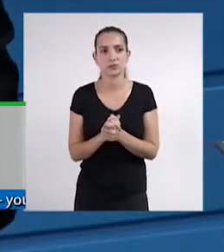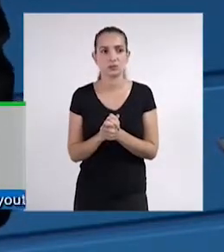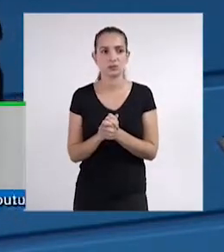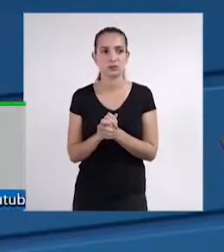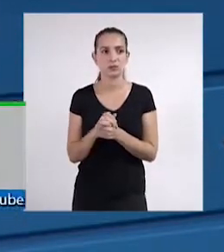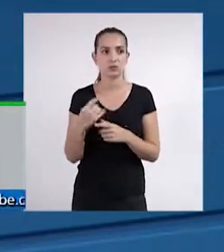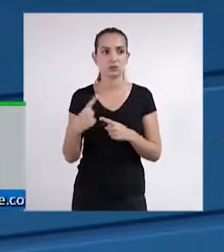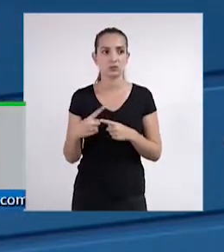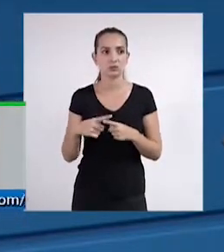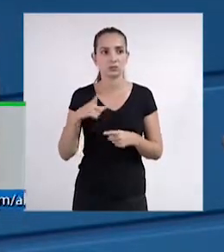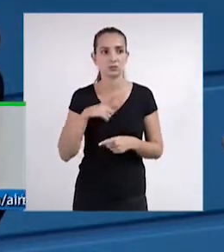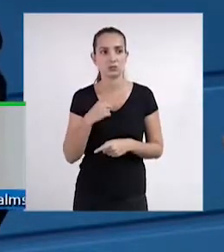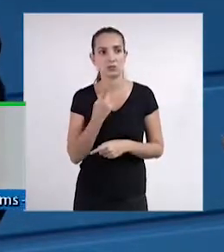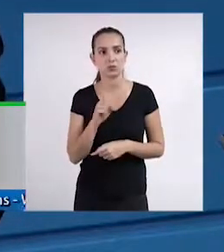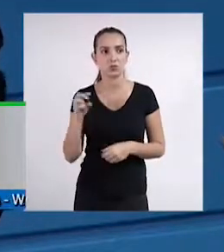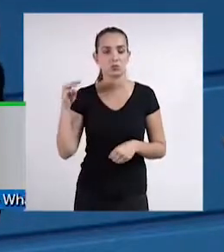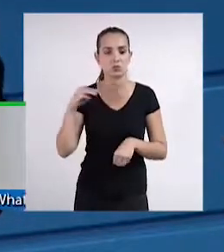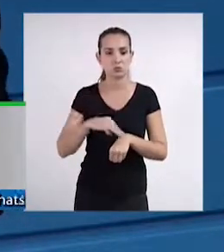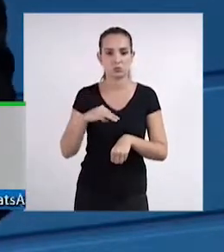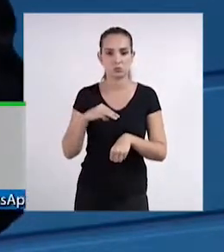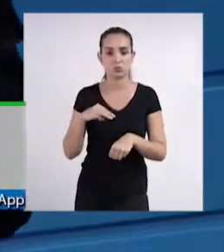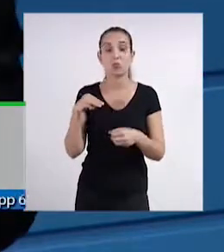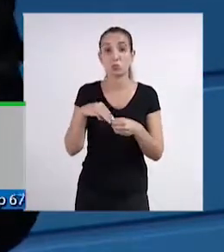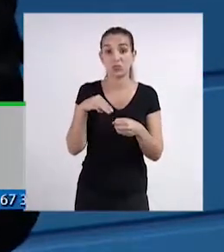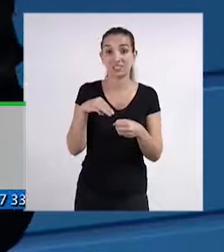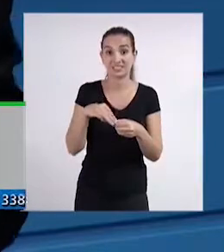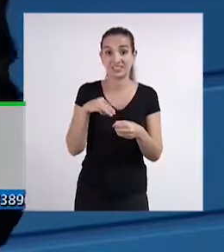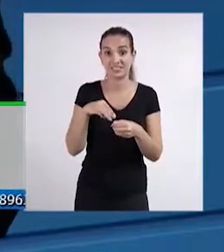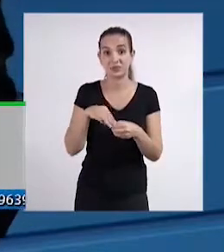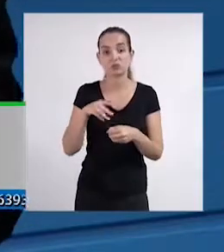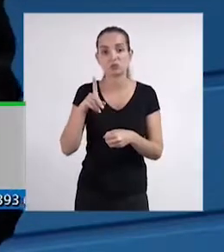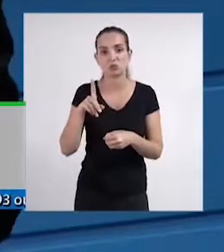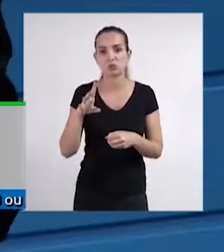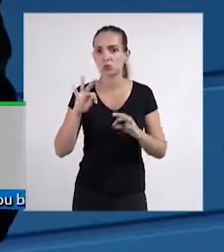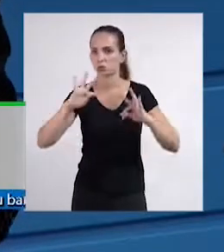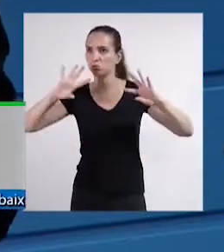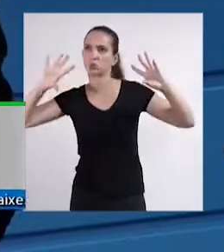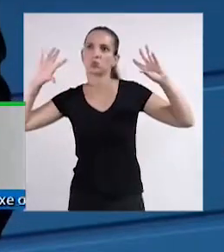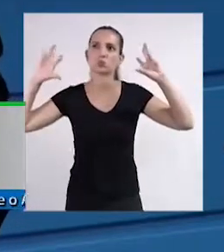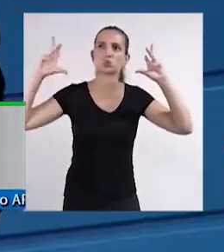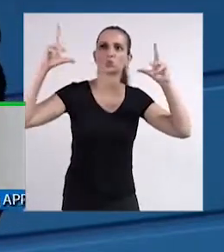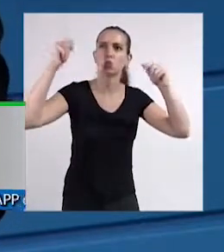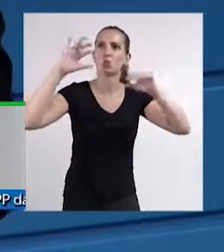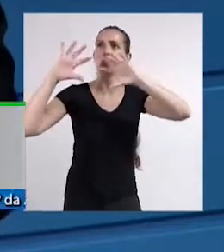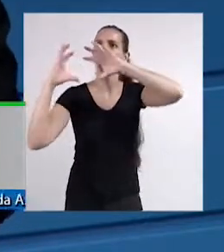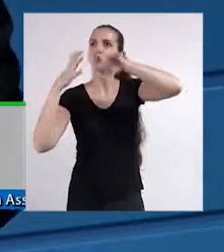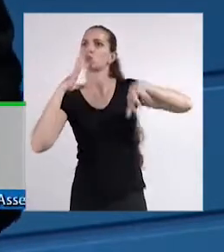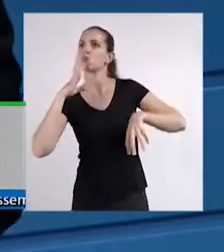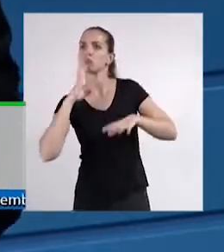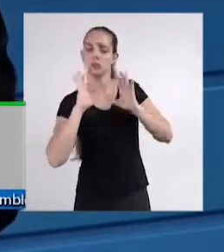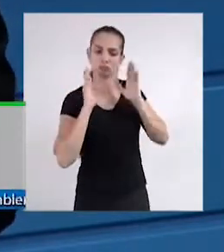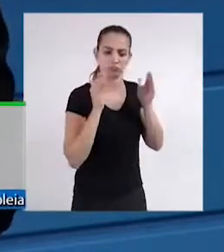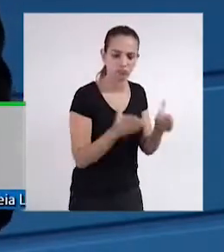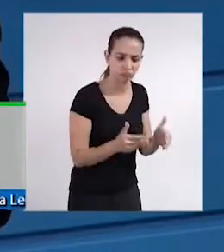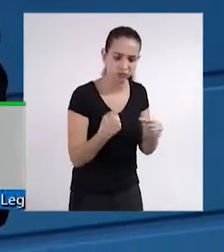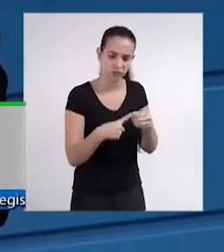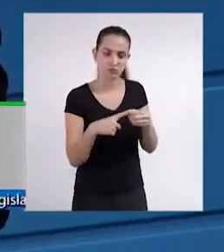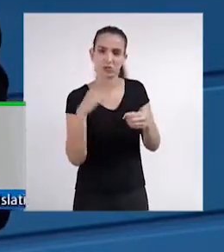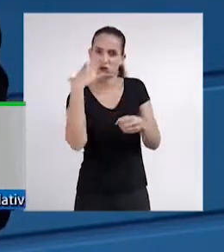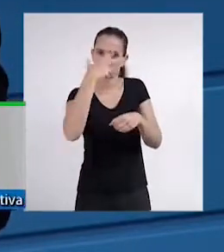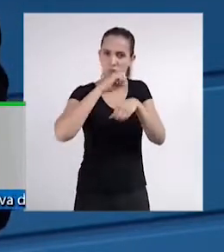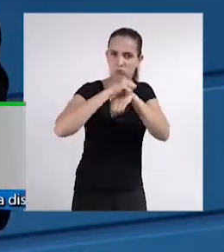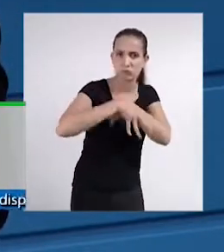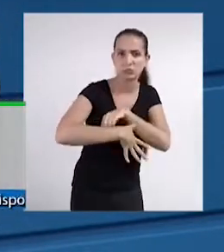Um município que é conhecido mundialmente, né, pelo turismo, pelas